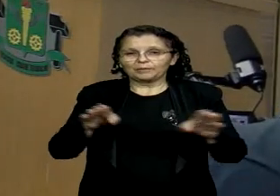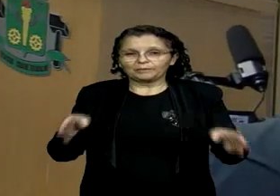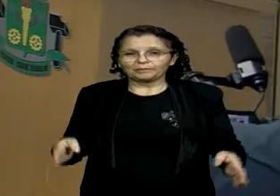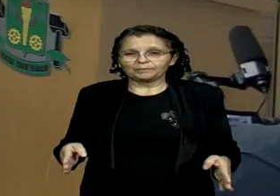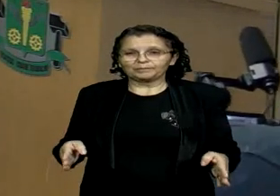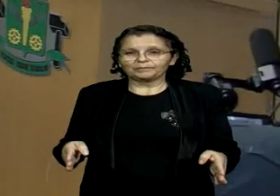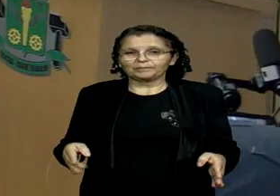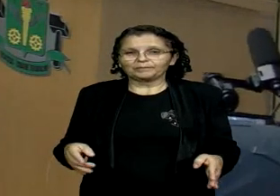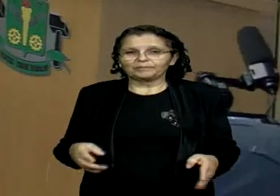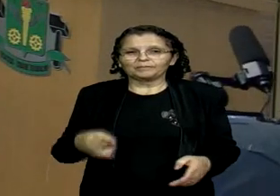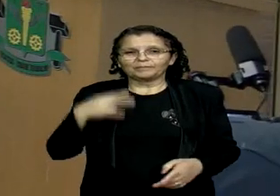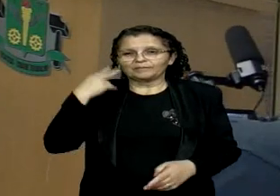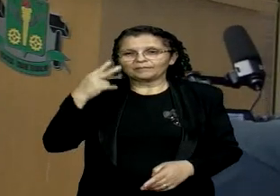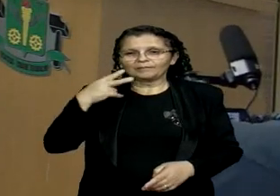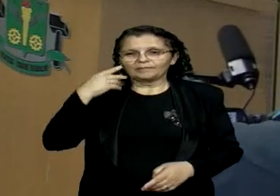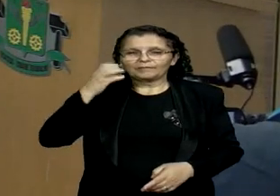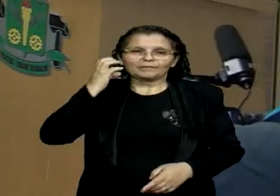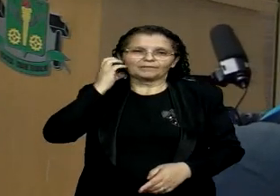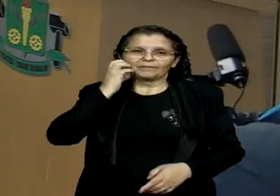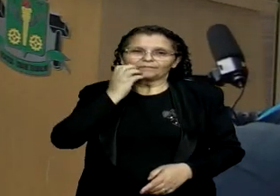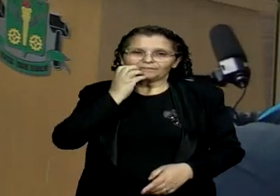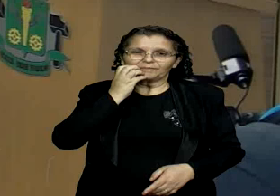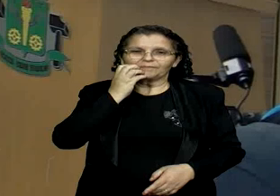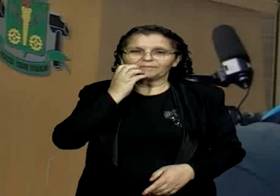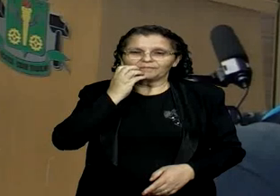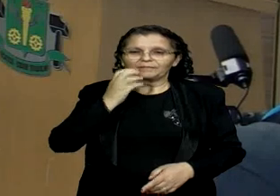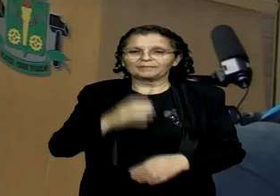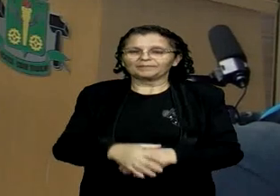nome do vereador Emerson Osasco.